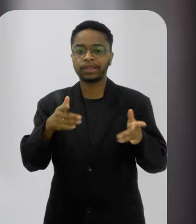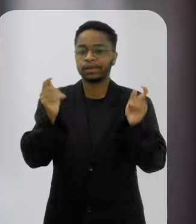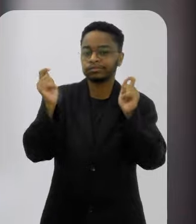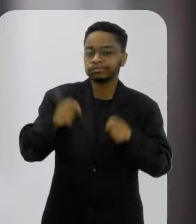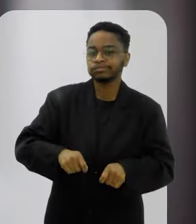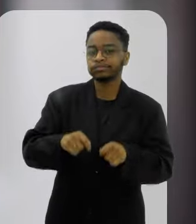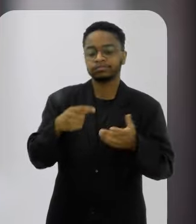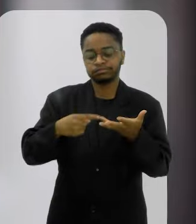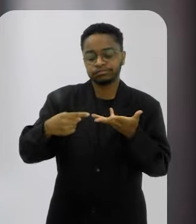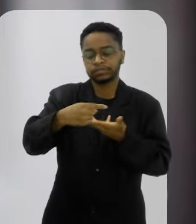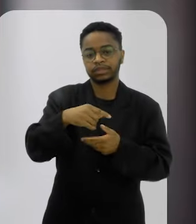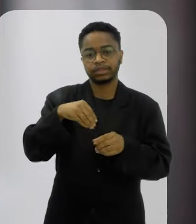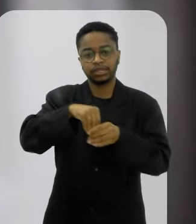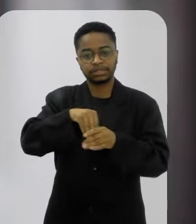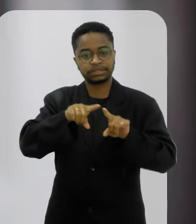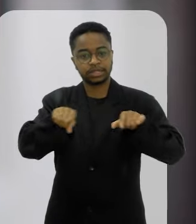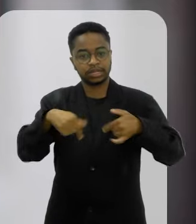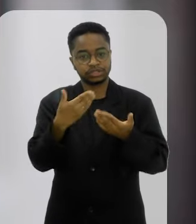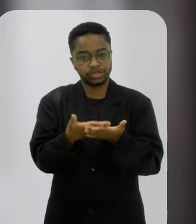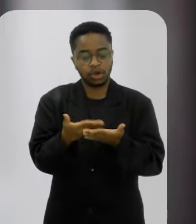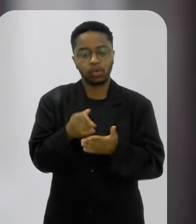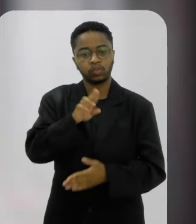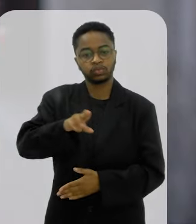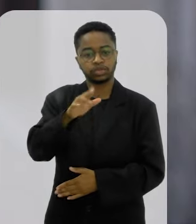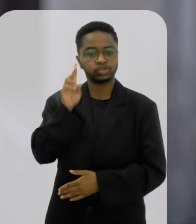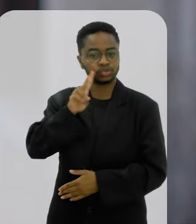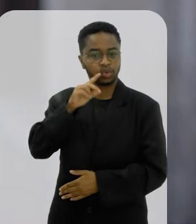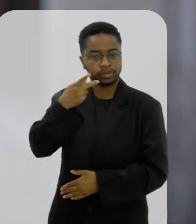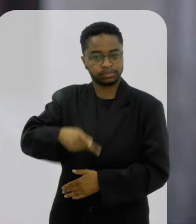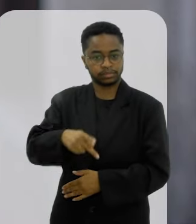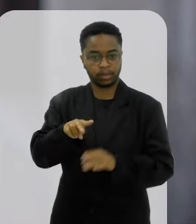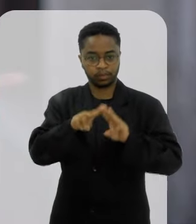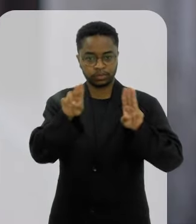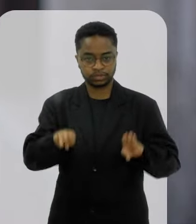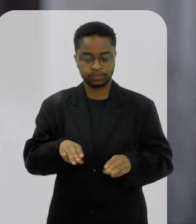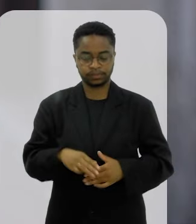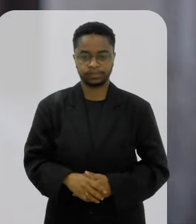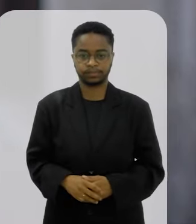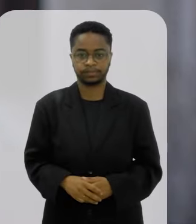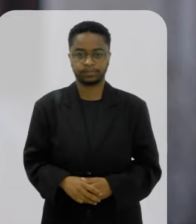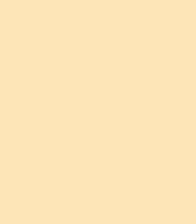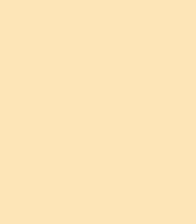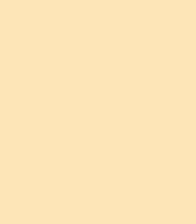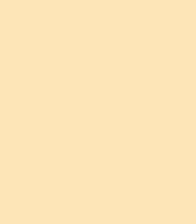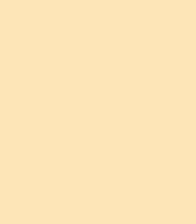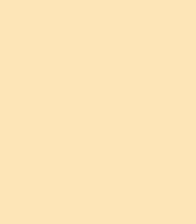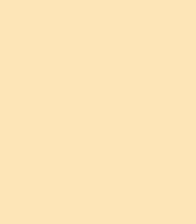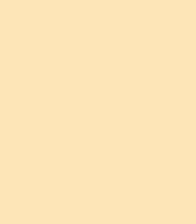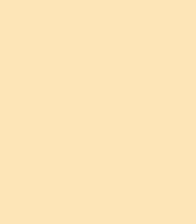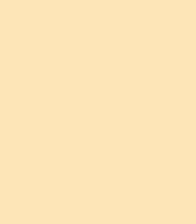como podemos expandir as possibilidades em sala de aula usando o acervo e a história desse museu.